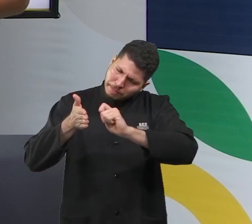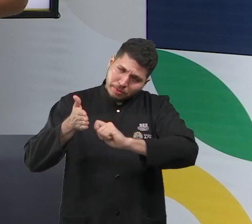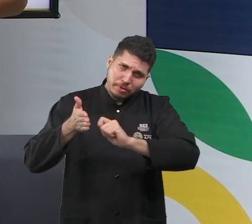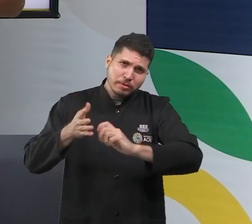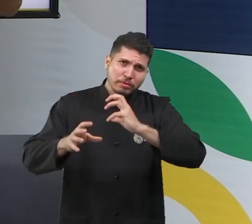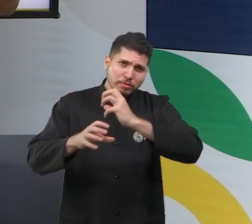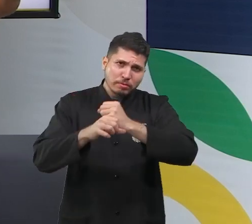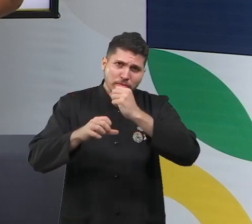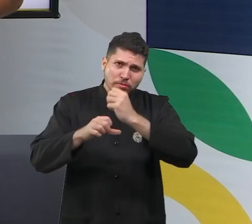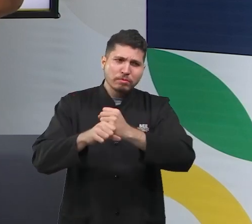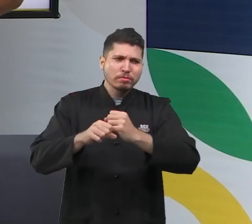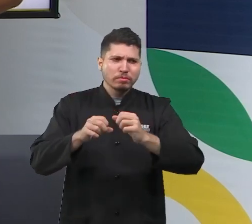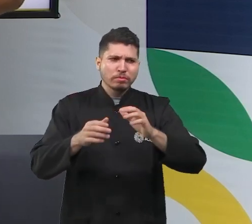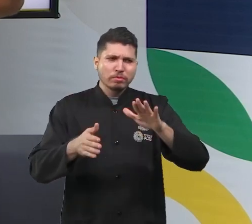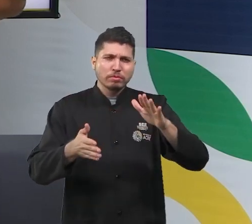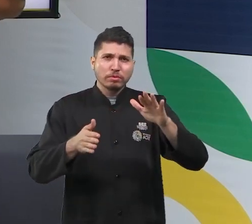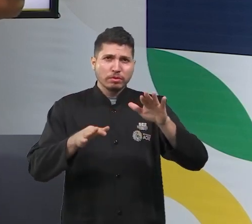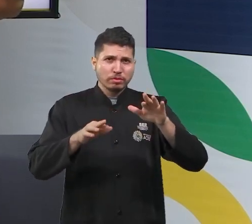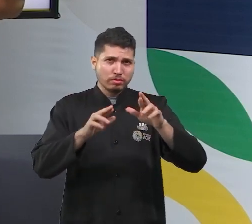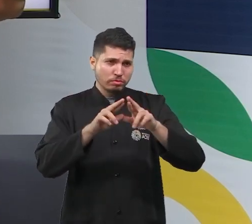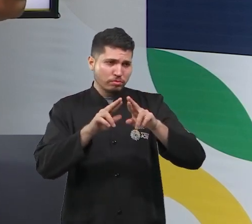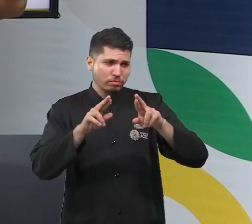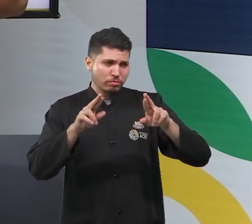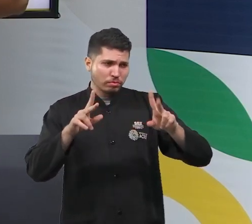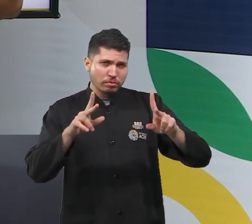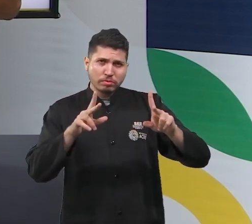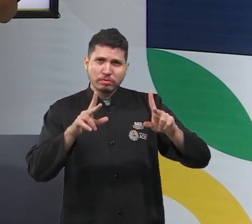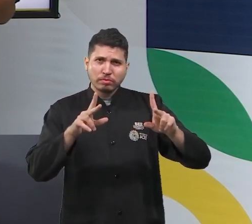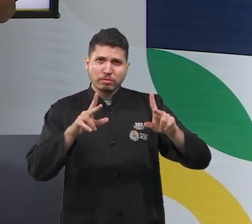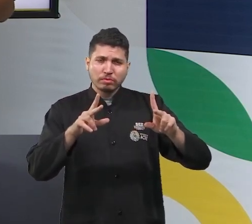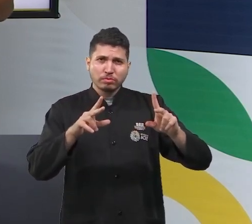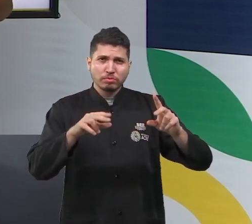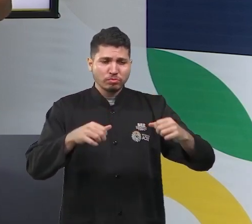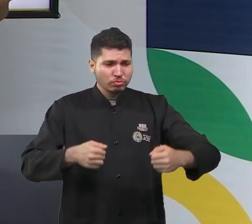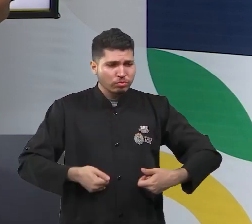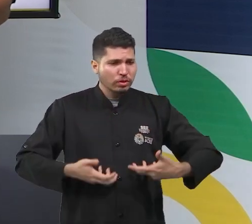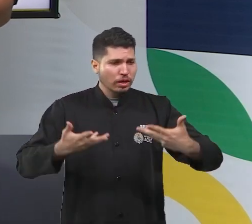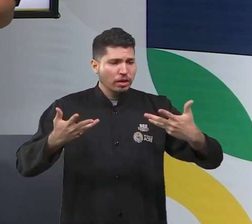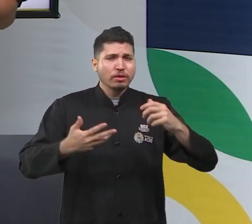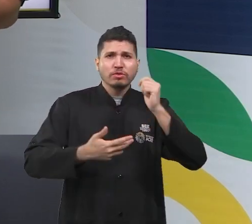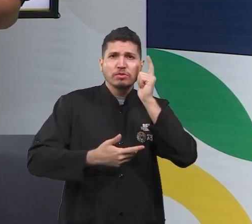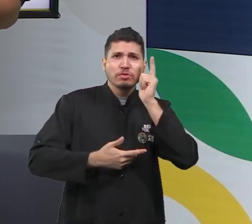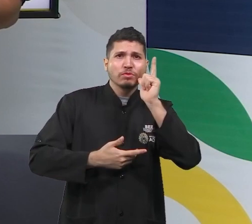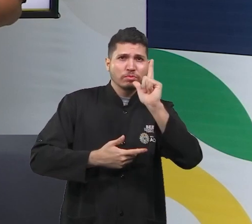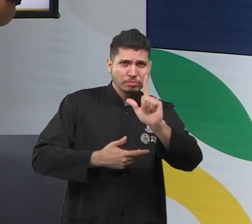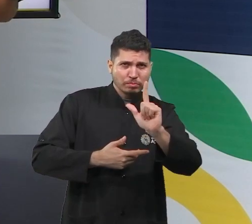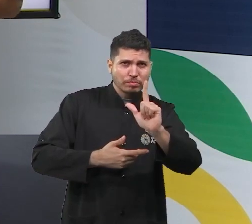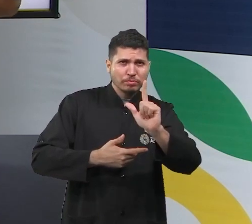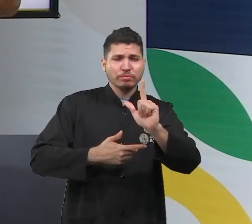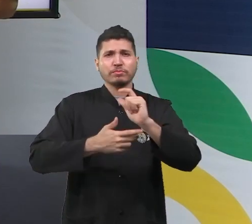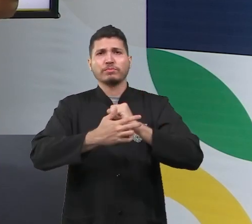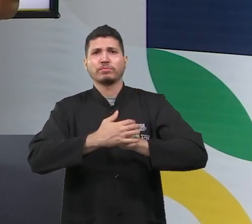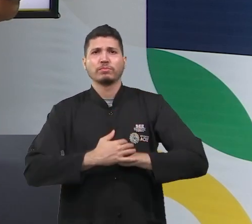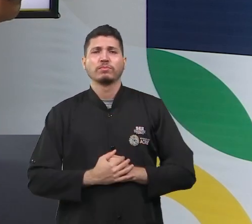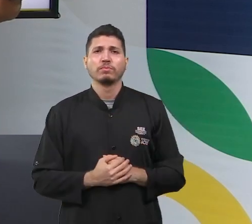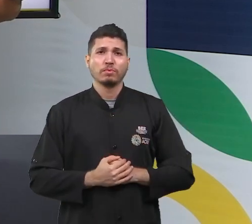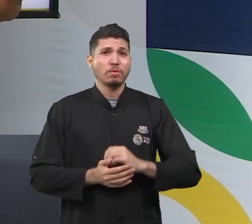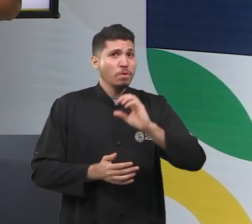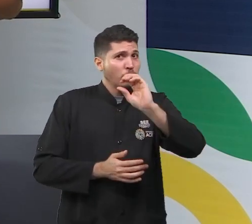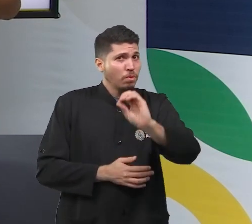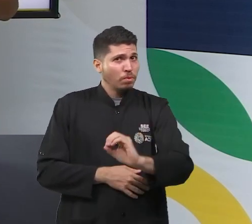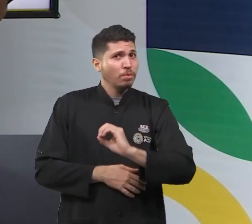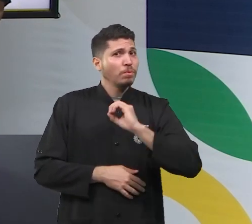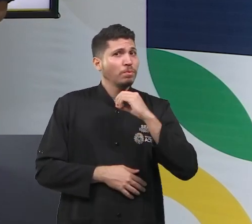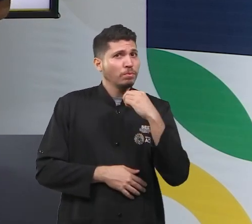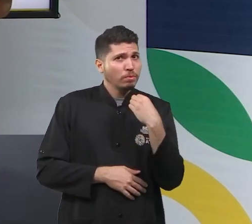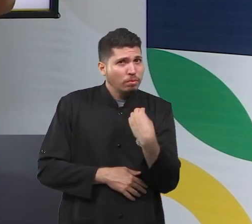calcule a diferença que você vai ter esse cálculo de ganhos e gastos. Ou então, se você